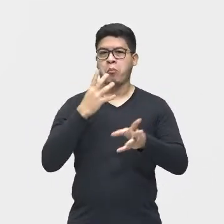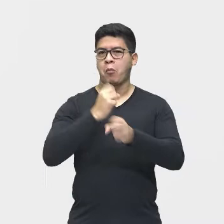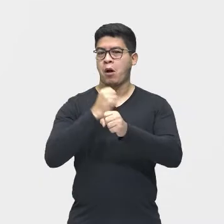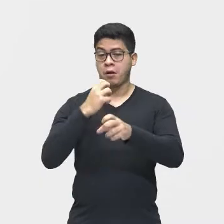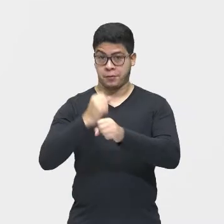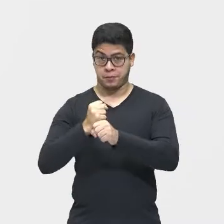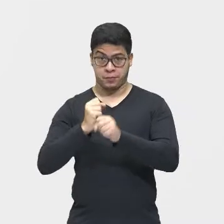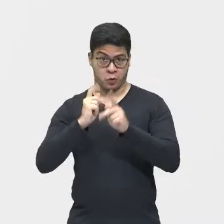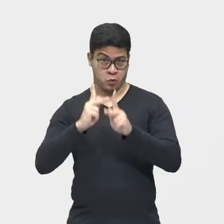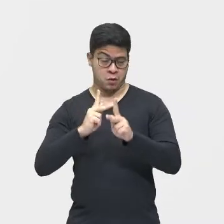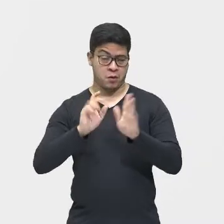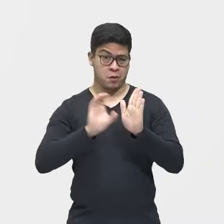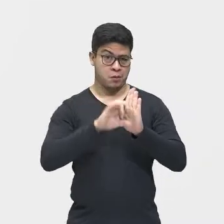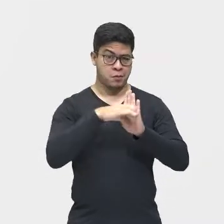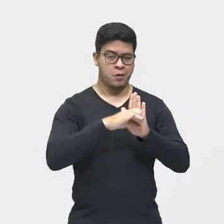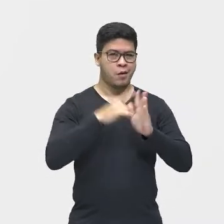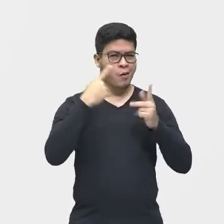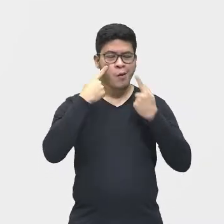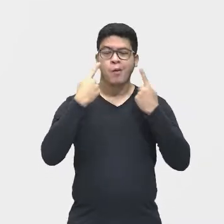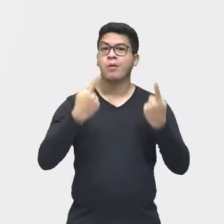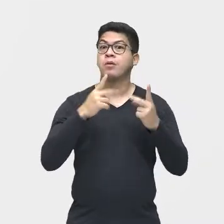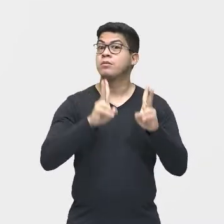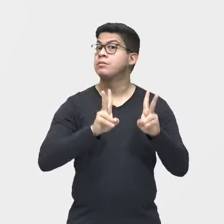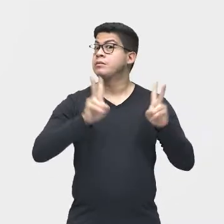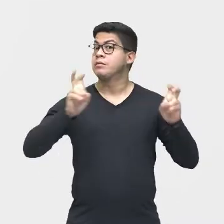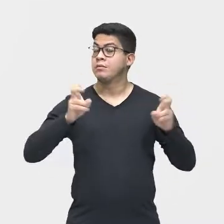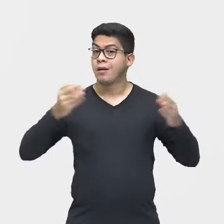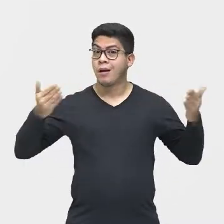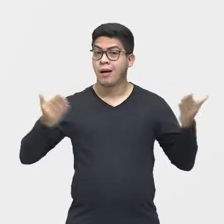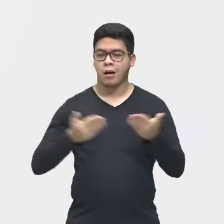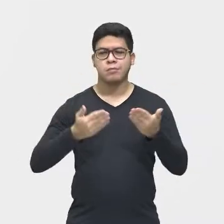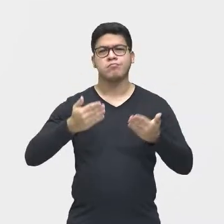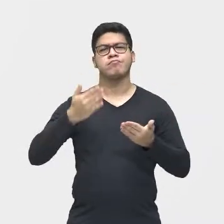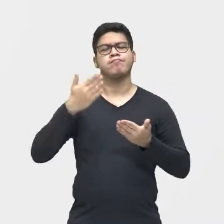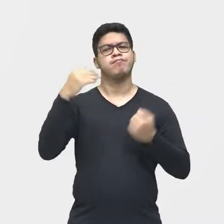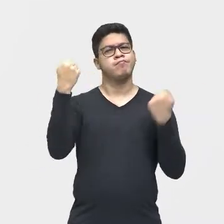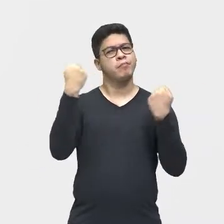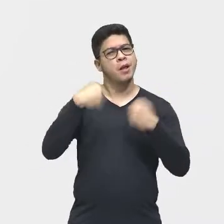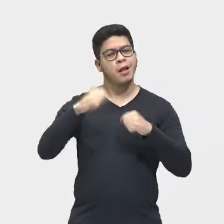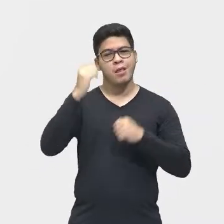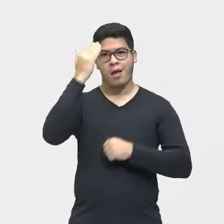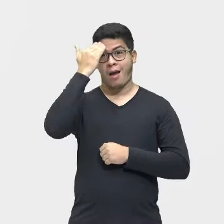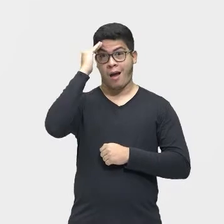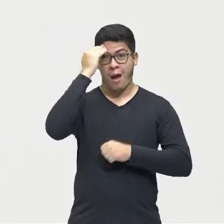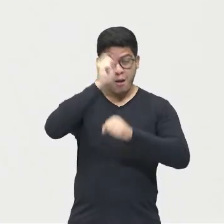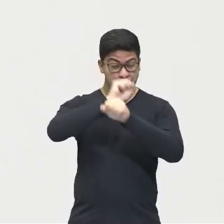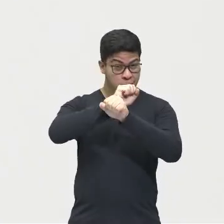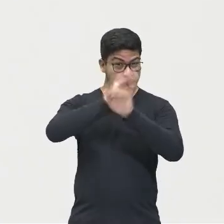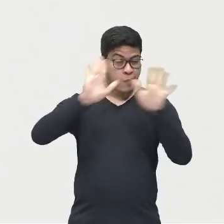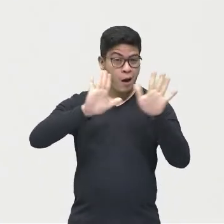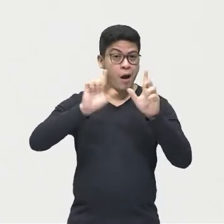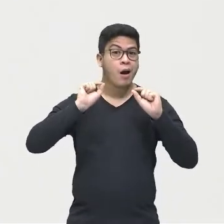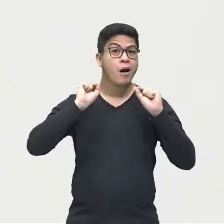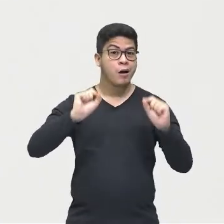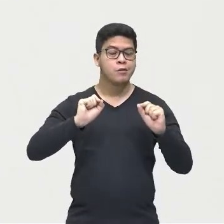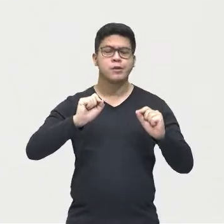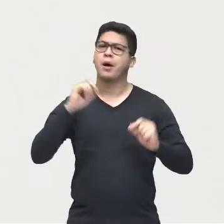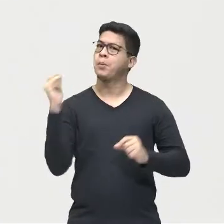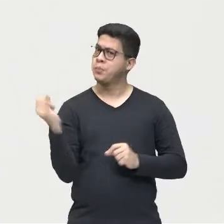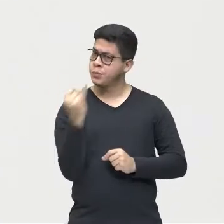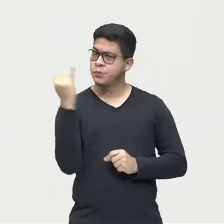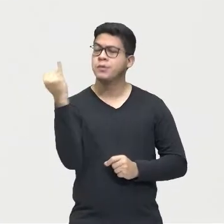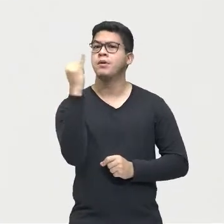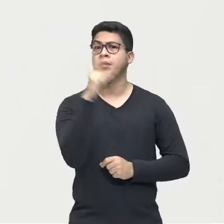Beleza? Então, vamos prestar muita atenção porque entender essas definições e conceitos são muito